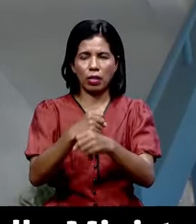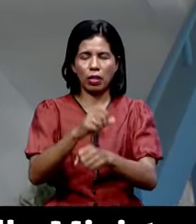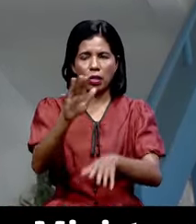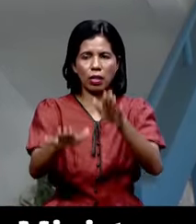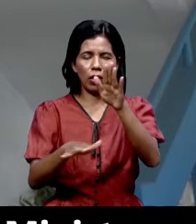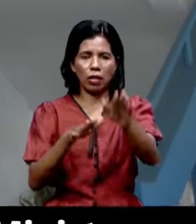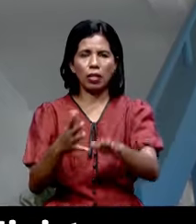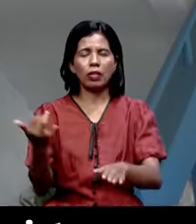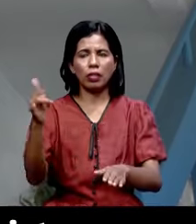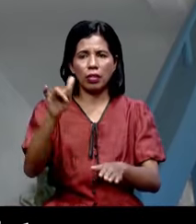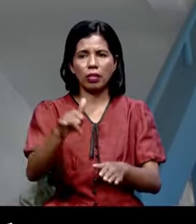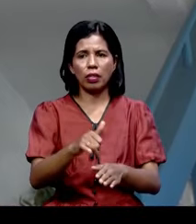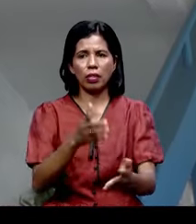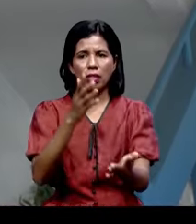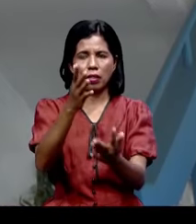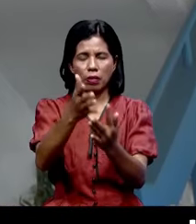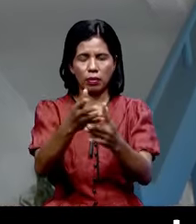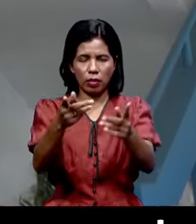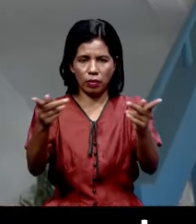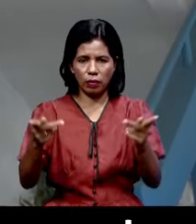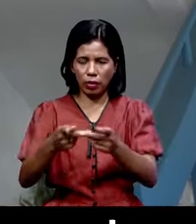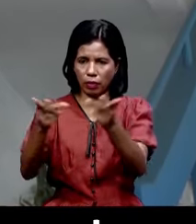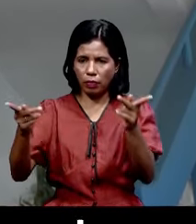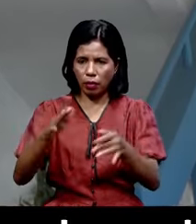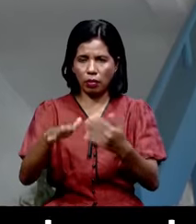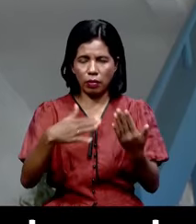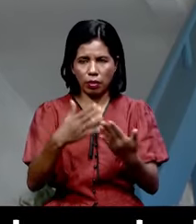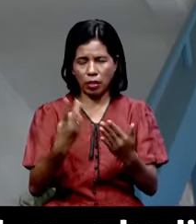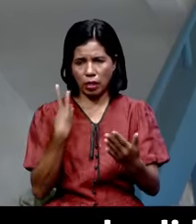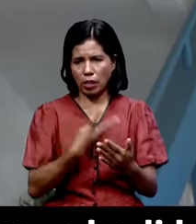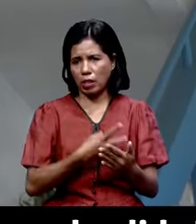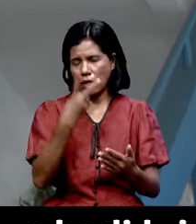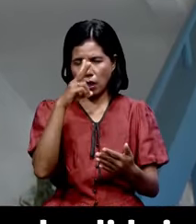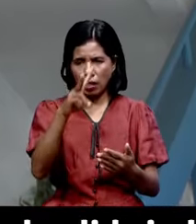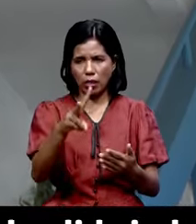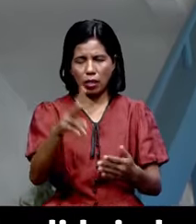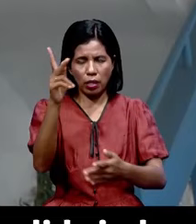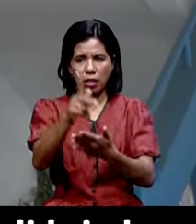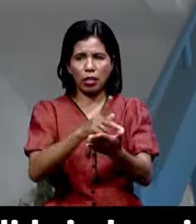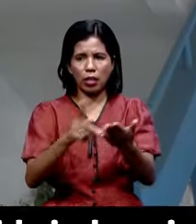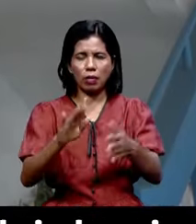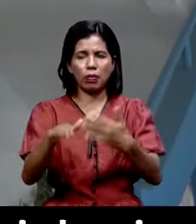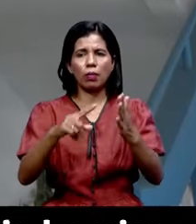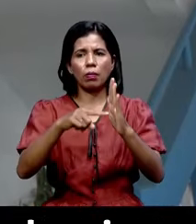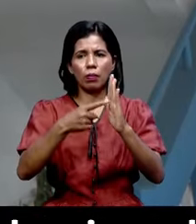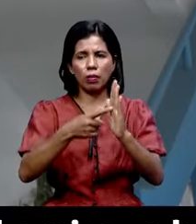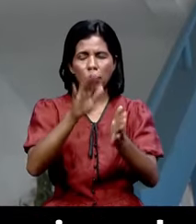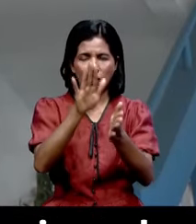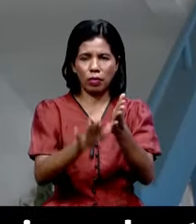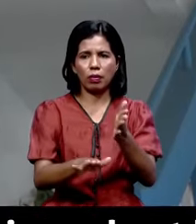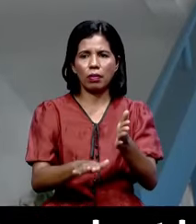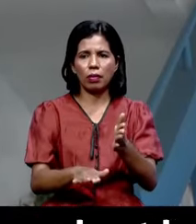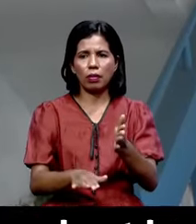conjunto, Tamasai Bairro Sira, itarekata crime Sira começa a reduz.